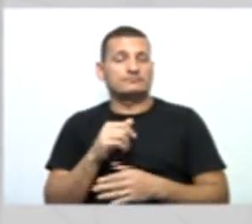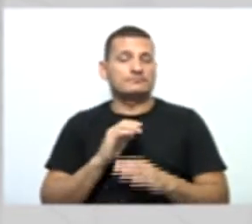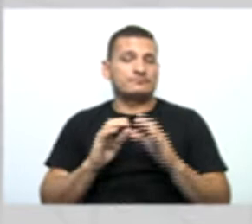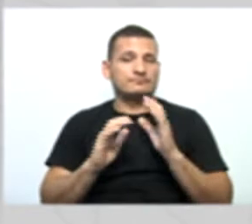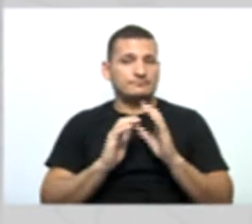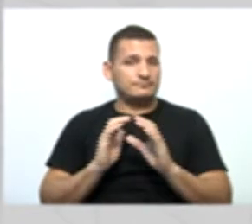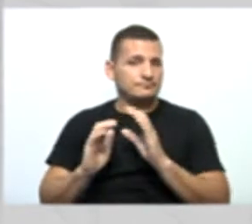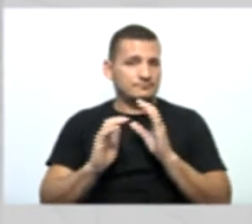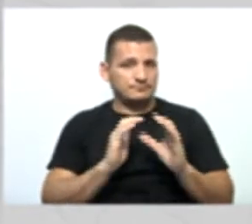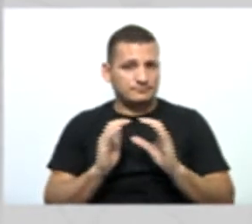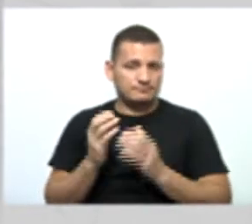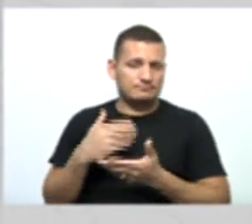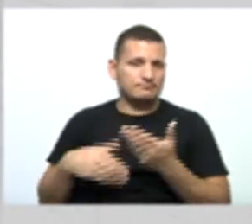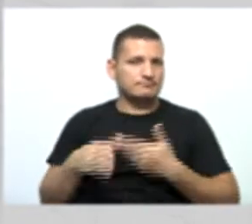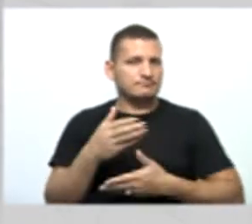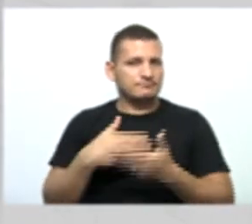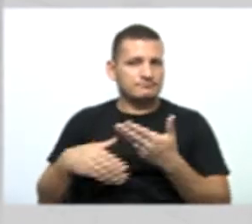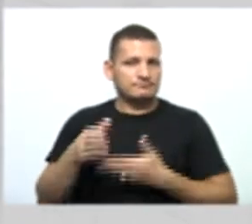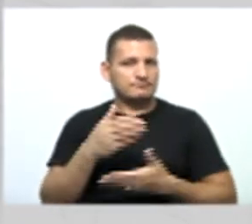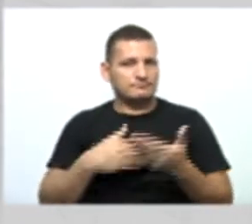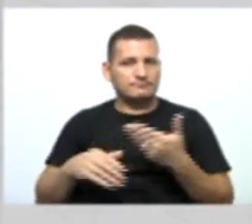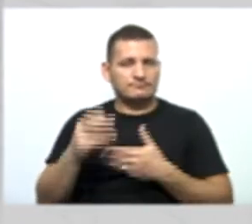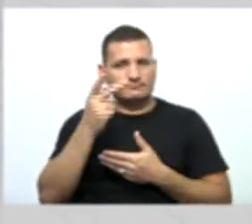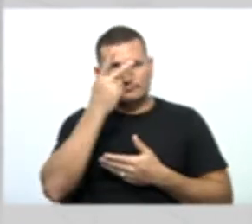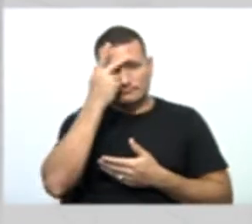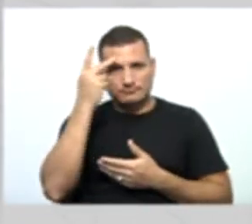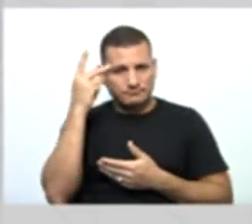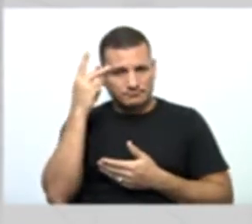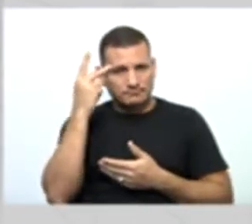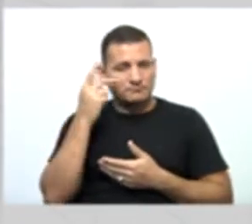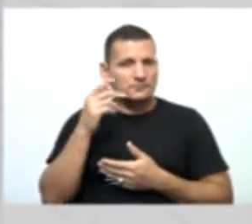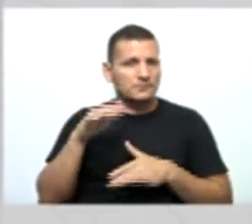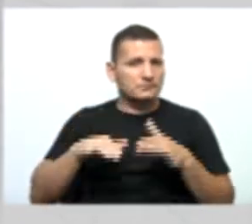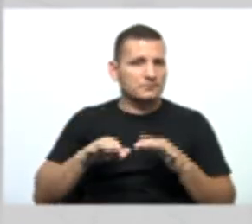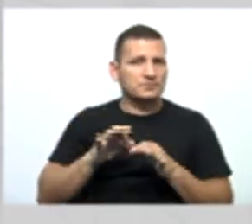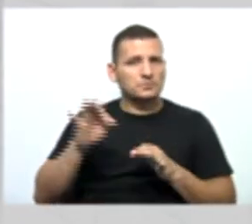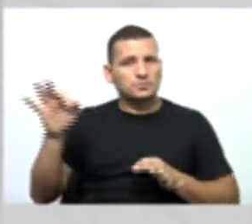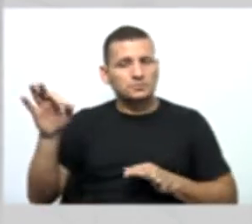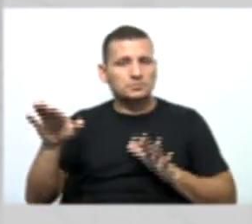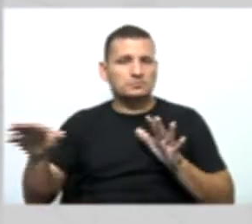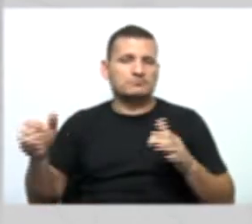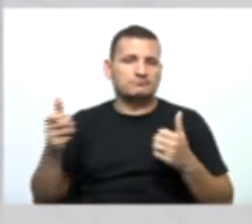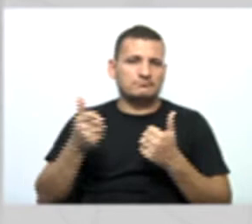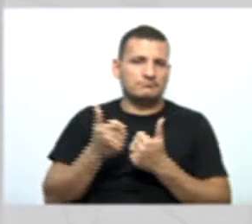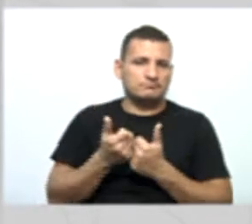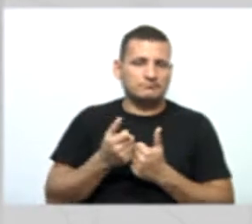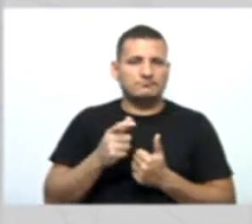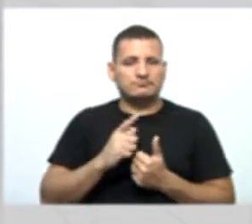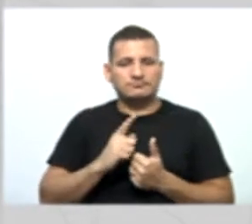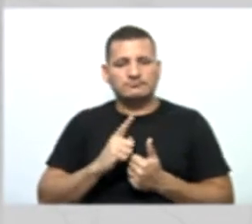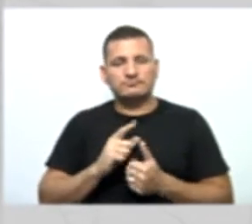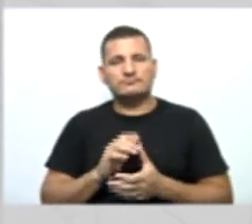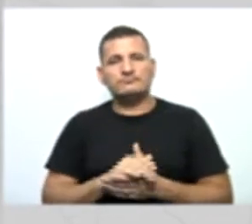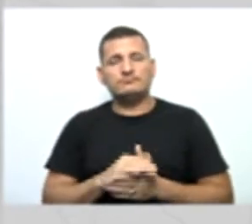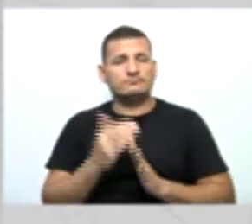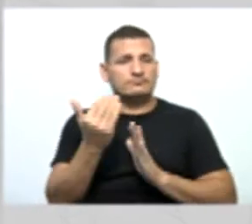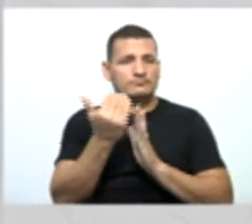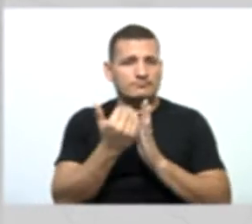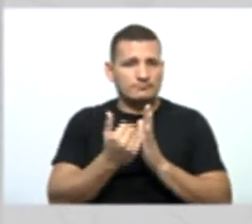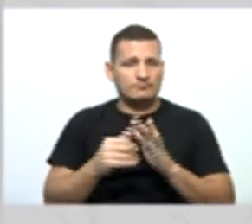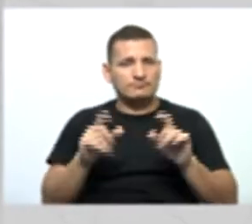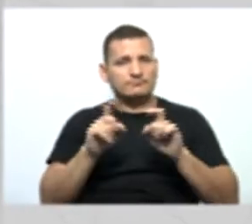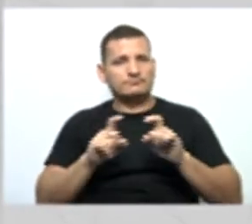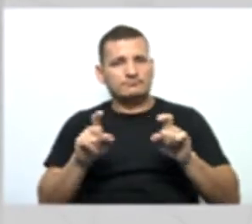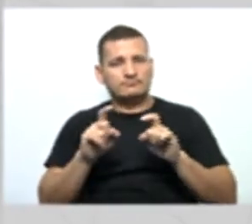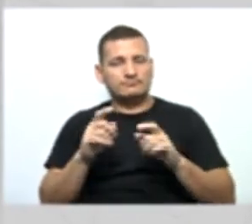comunicação e a interação entre pessoas que nem sempre estão longe umas das outras. Os programas computacionais, como nós